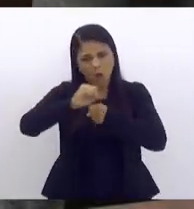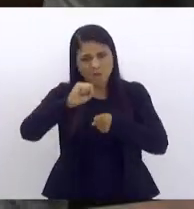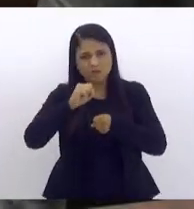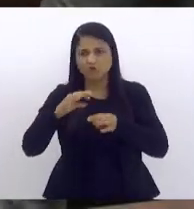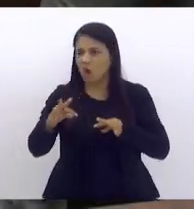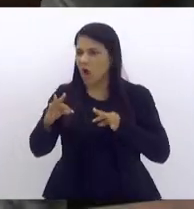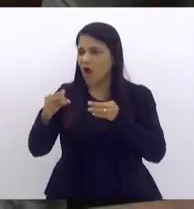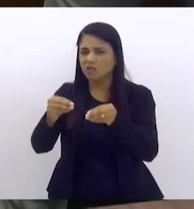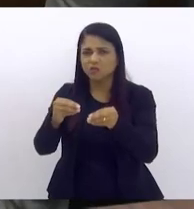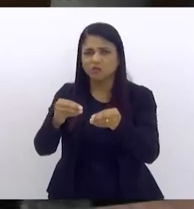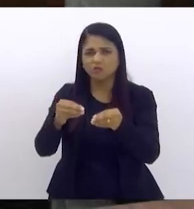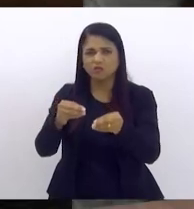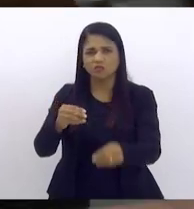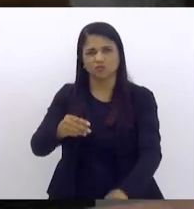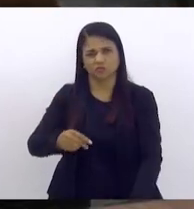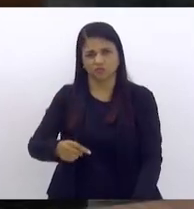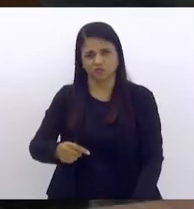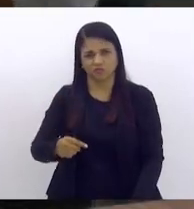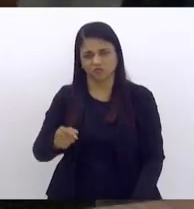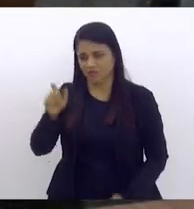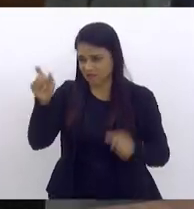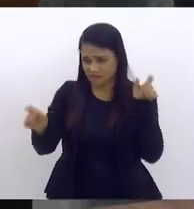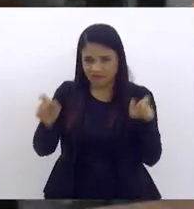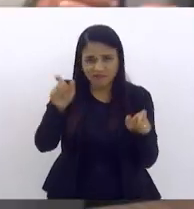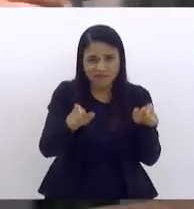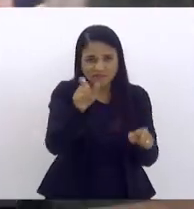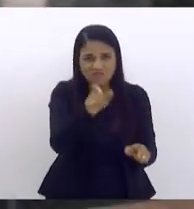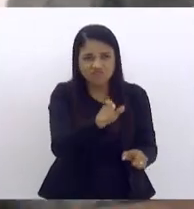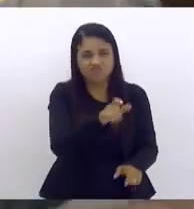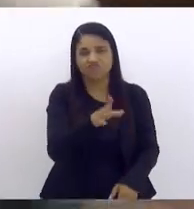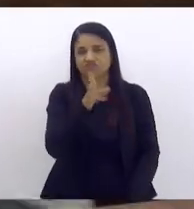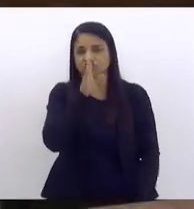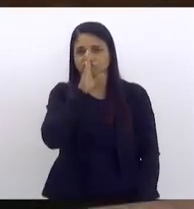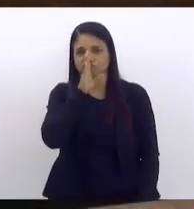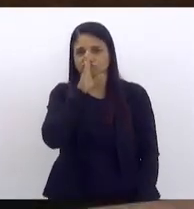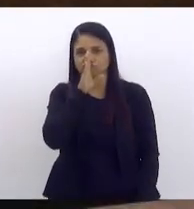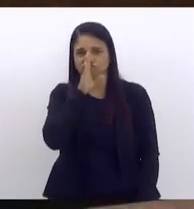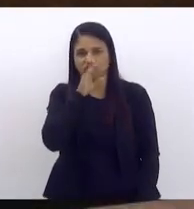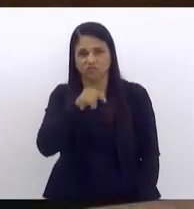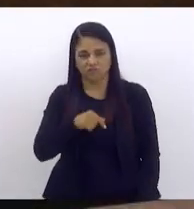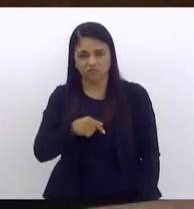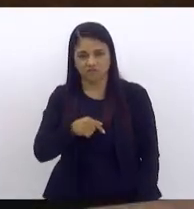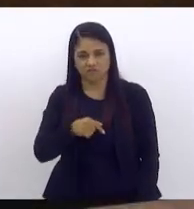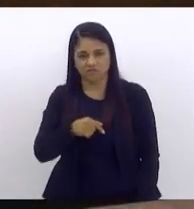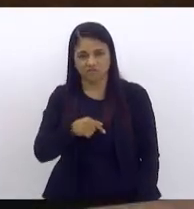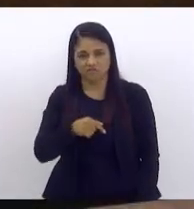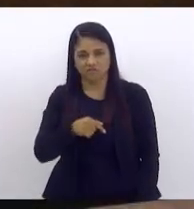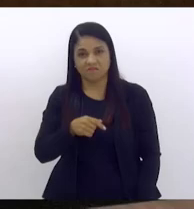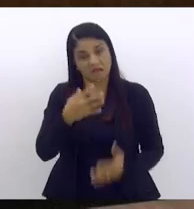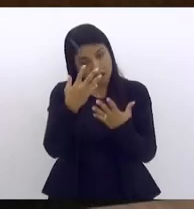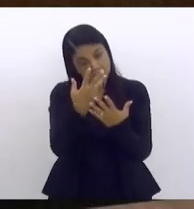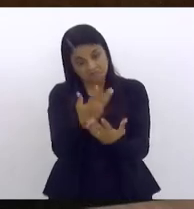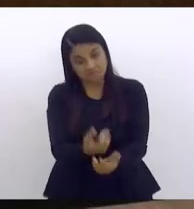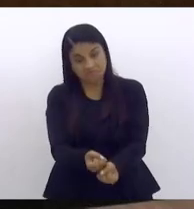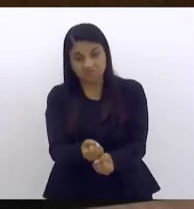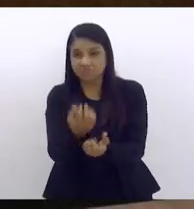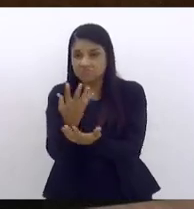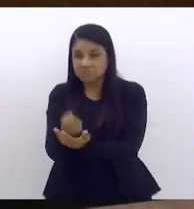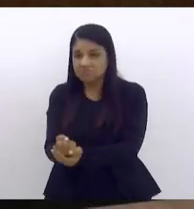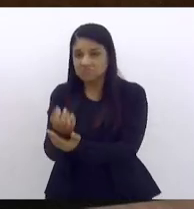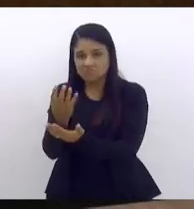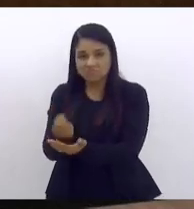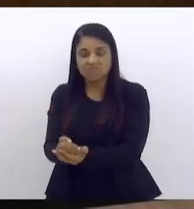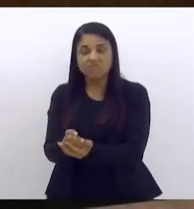ser extensivo àqueles que se calaram e, por isso, consentiram. Por isso, estendo